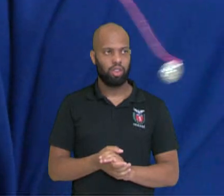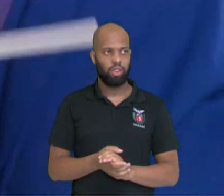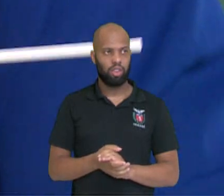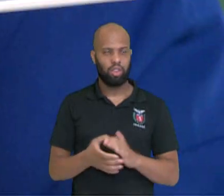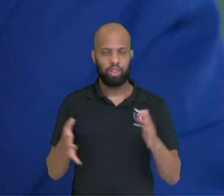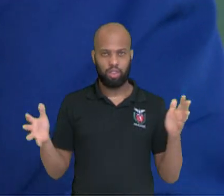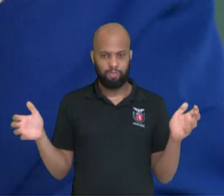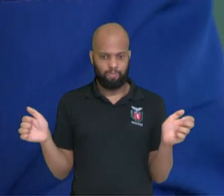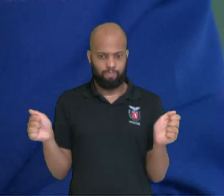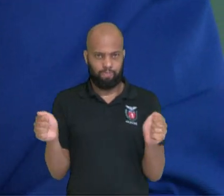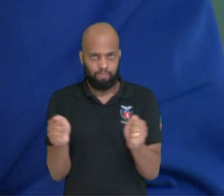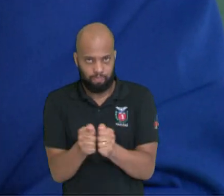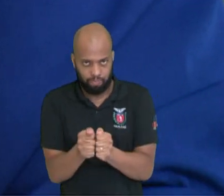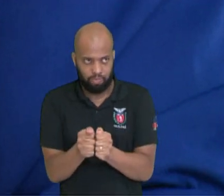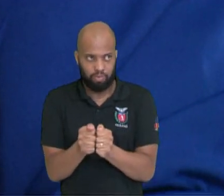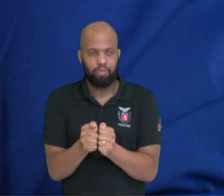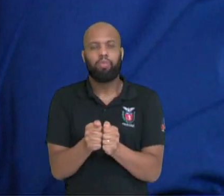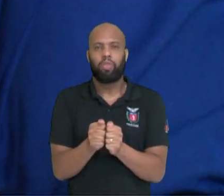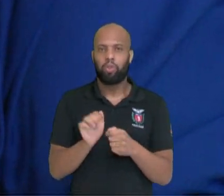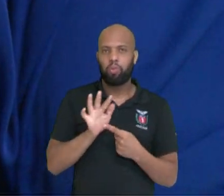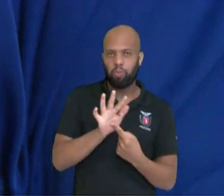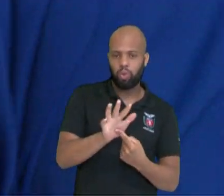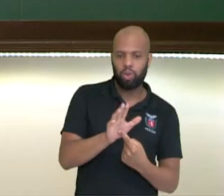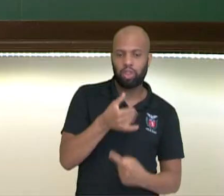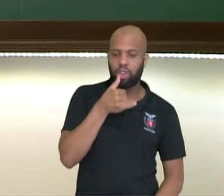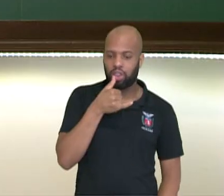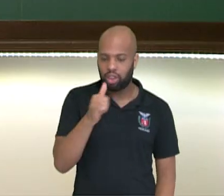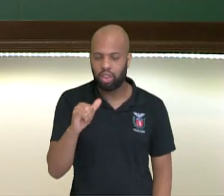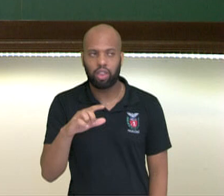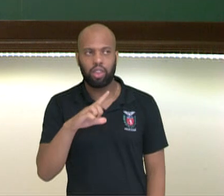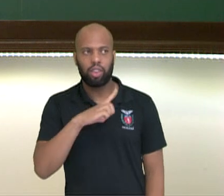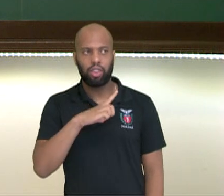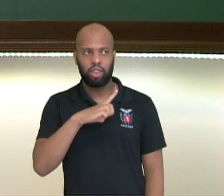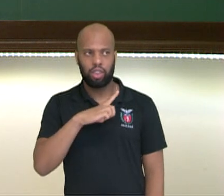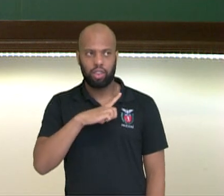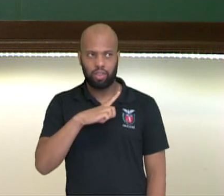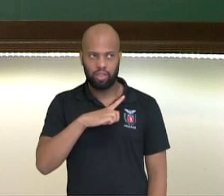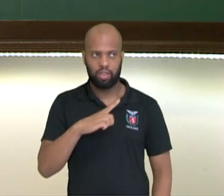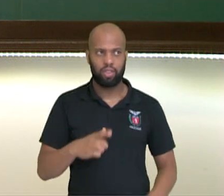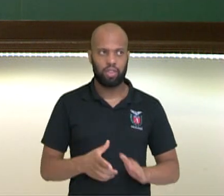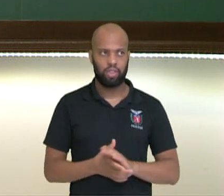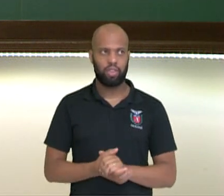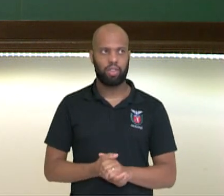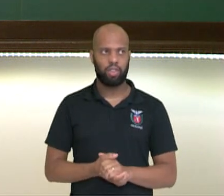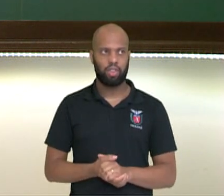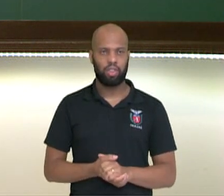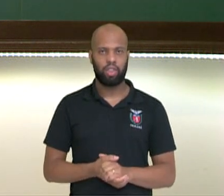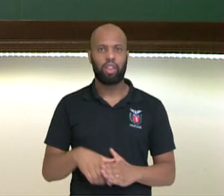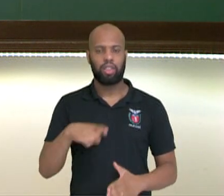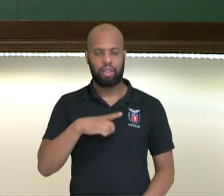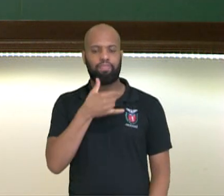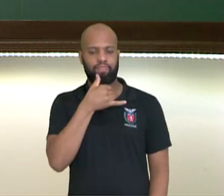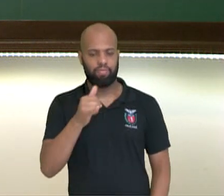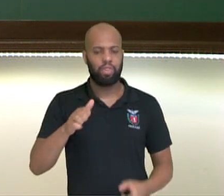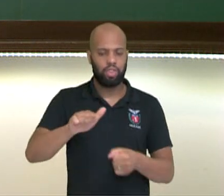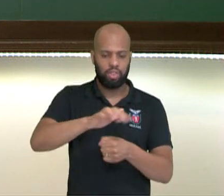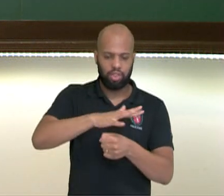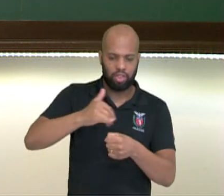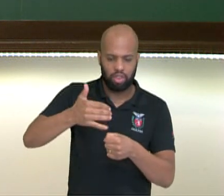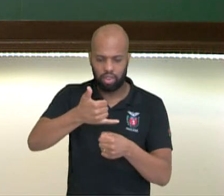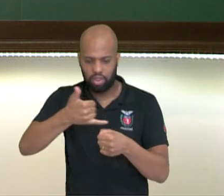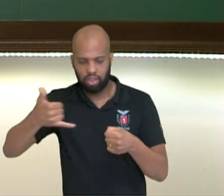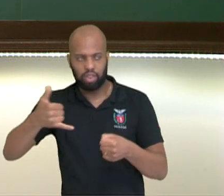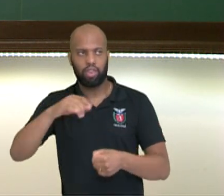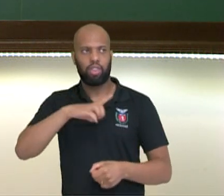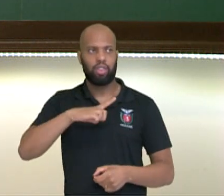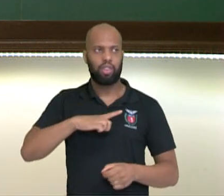material, indicando que esse material, né, está carregado eletricamente. A